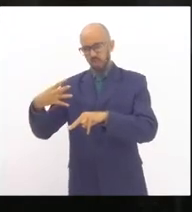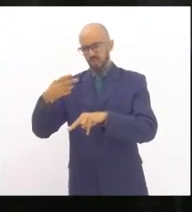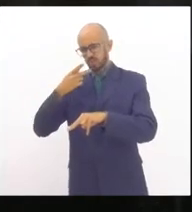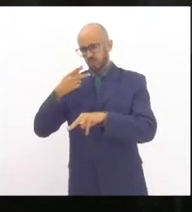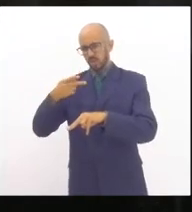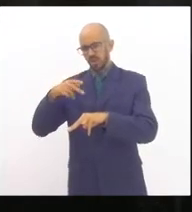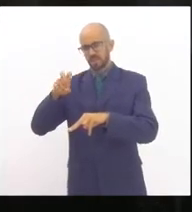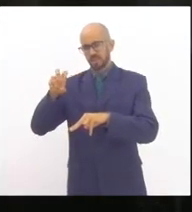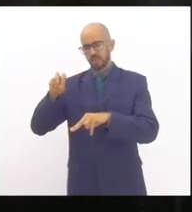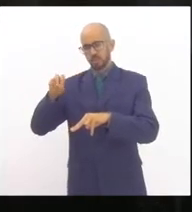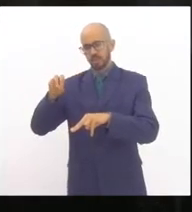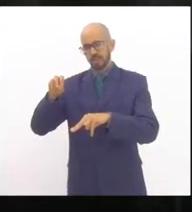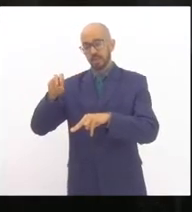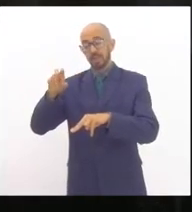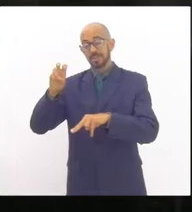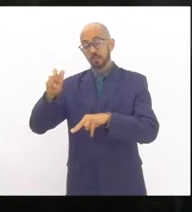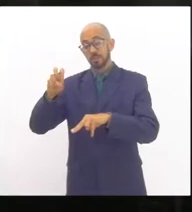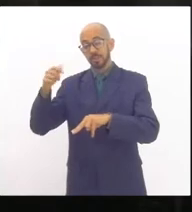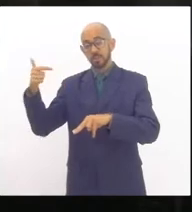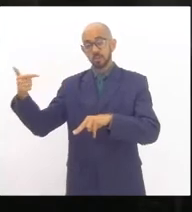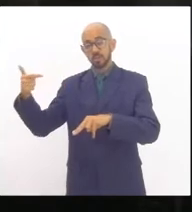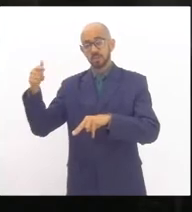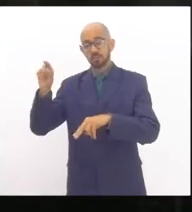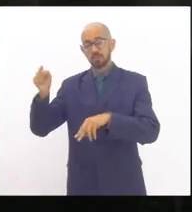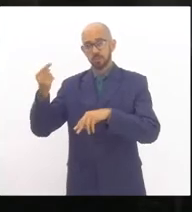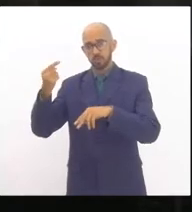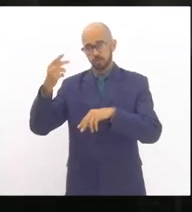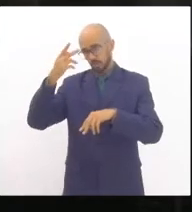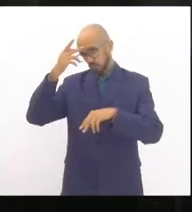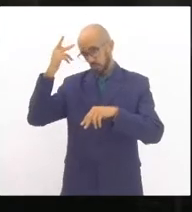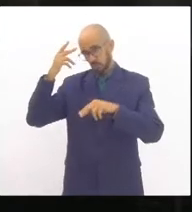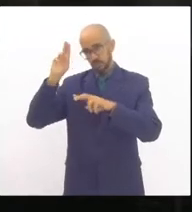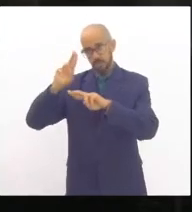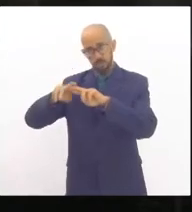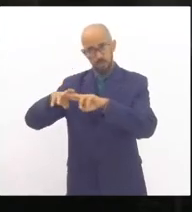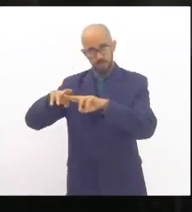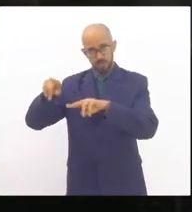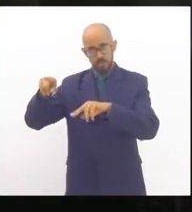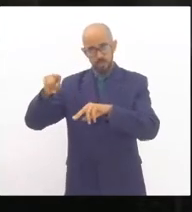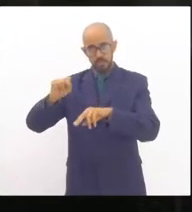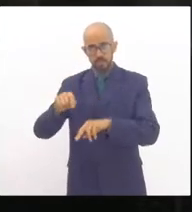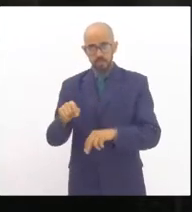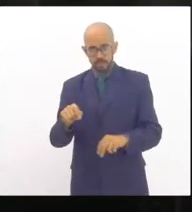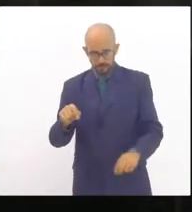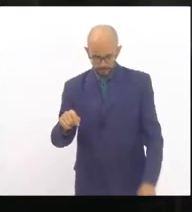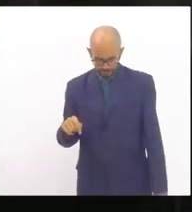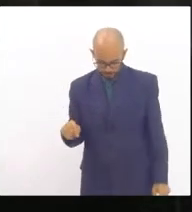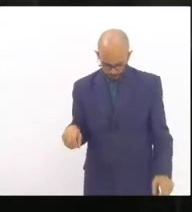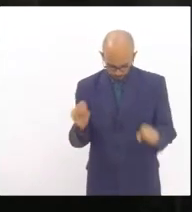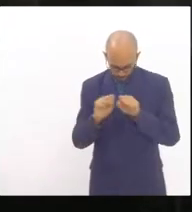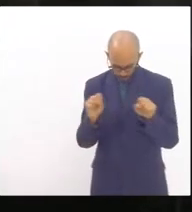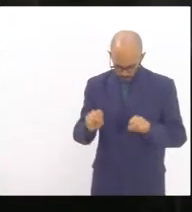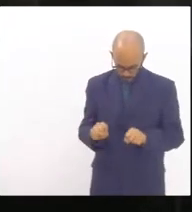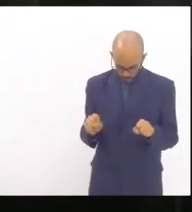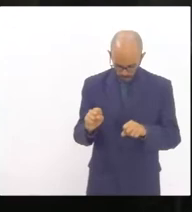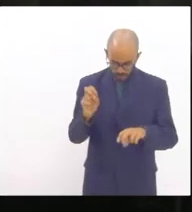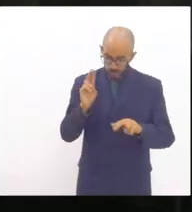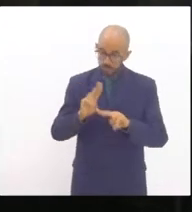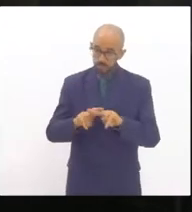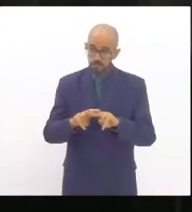maior 52 52 mil pessoas presas no sistema penitenciário